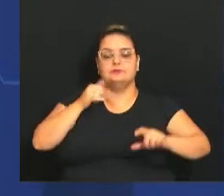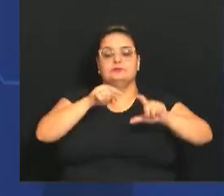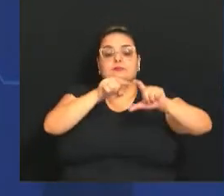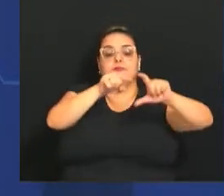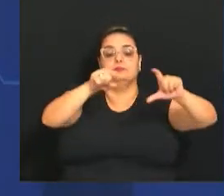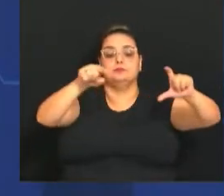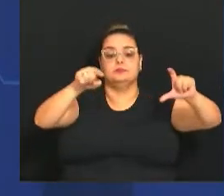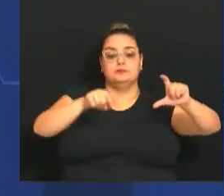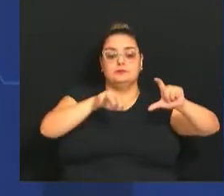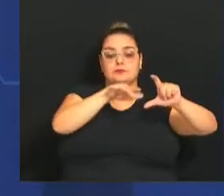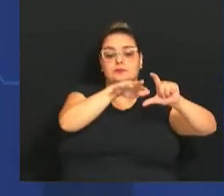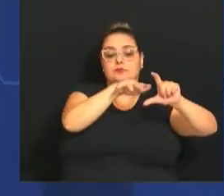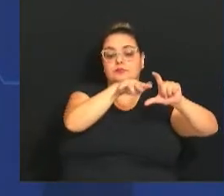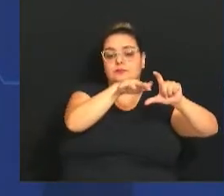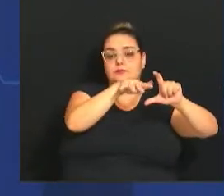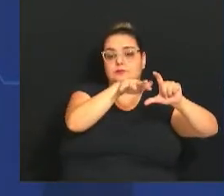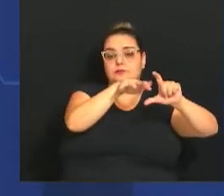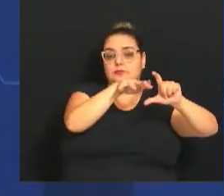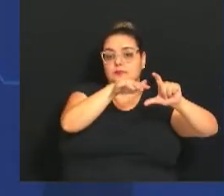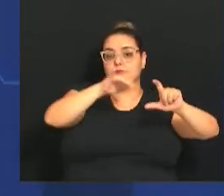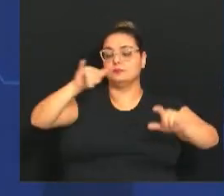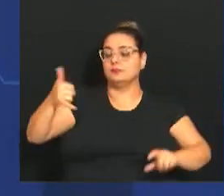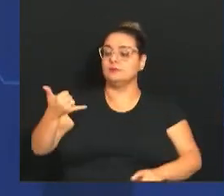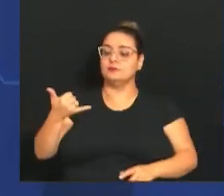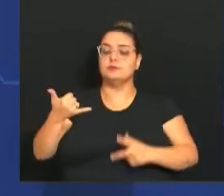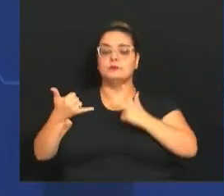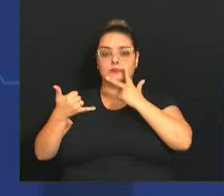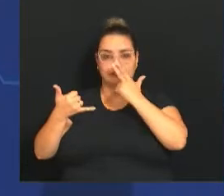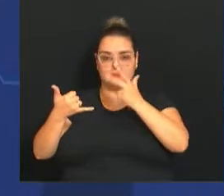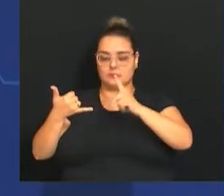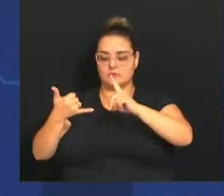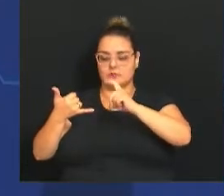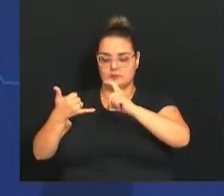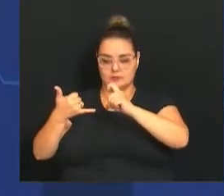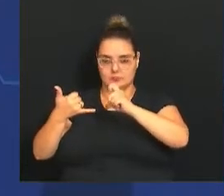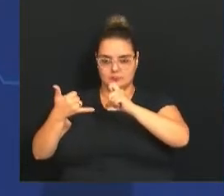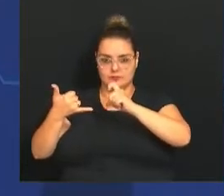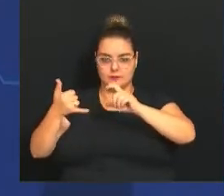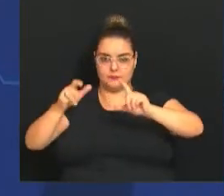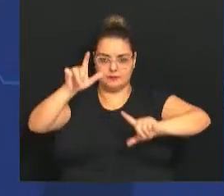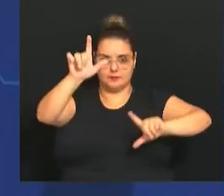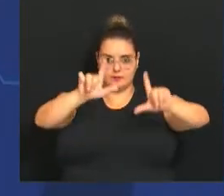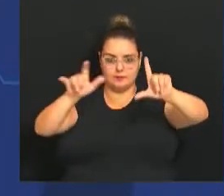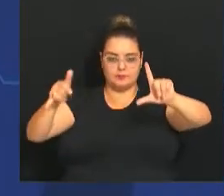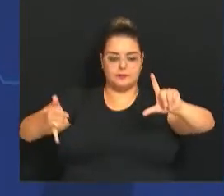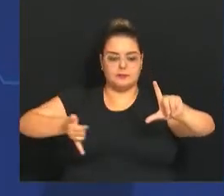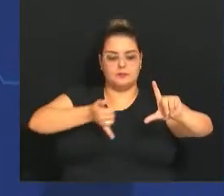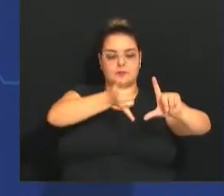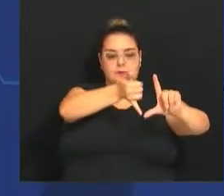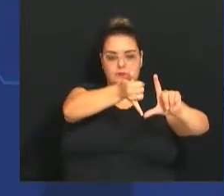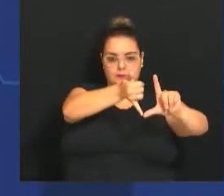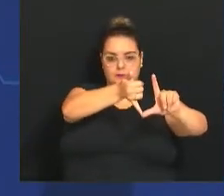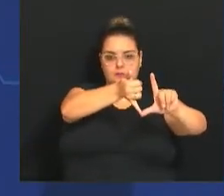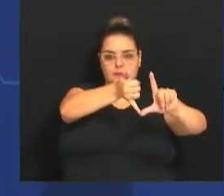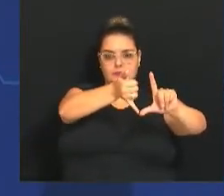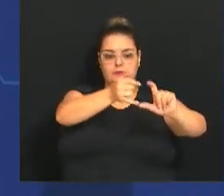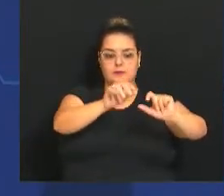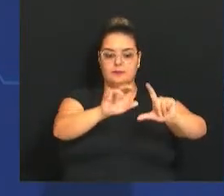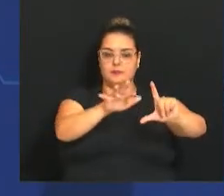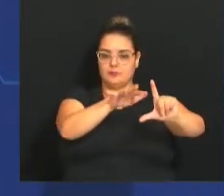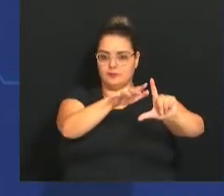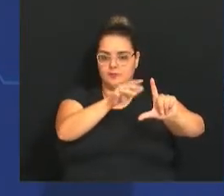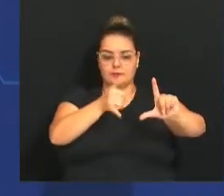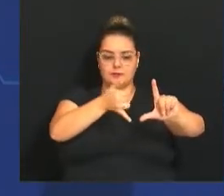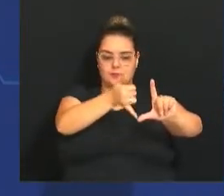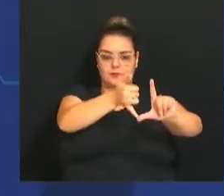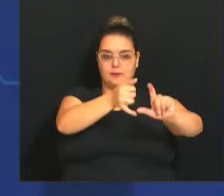olha só, eu estou apontando, tem o QR Code. Com este QR Code, ele já aparece na tela do seu celular, é só apontar com a câmera, já